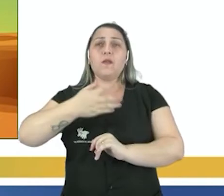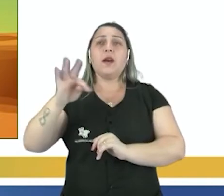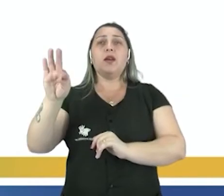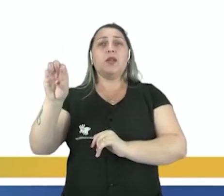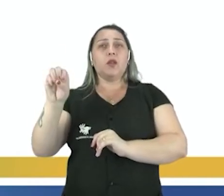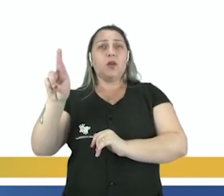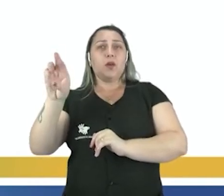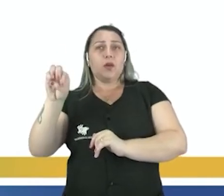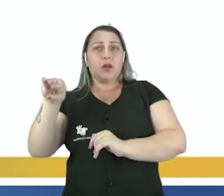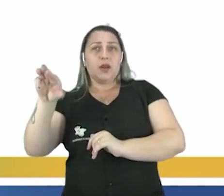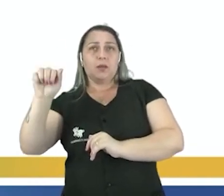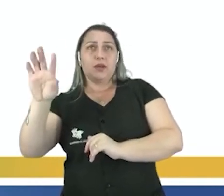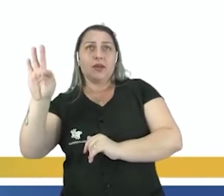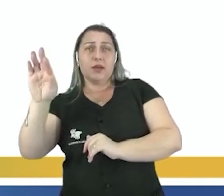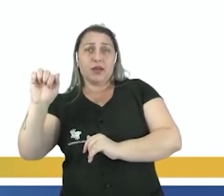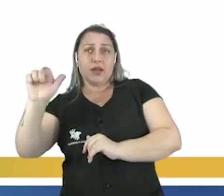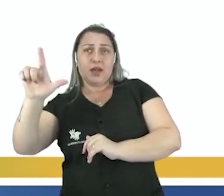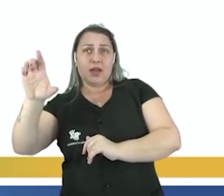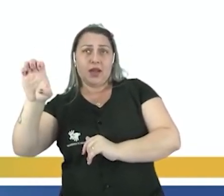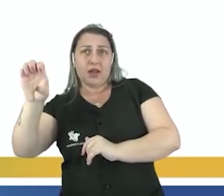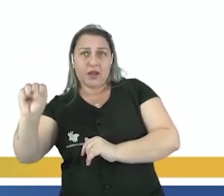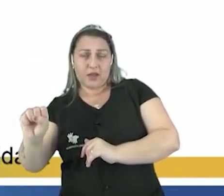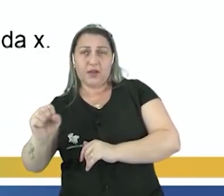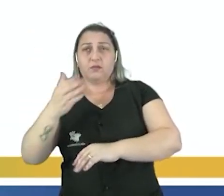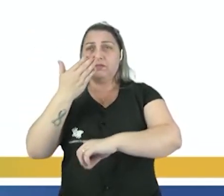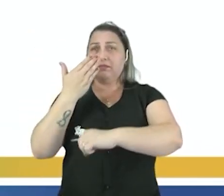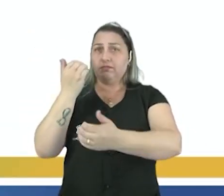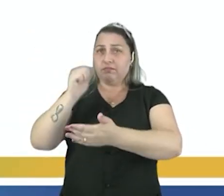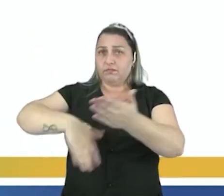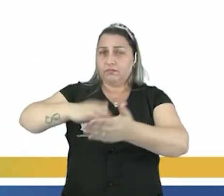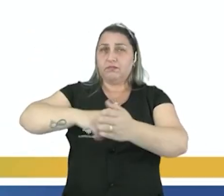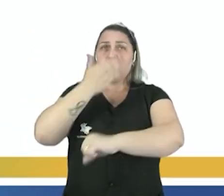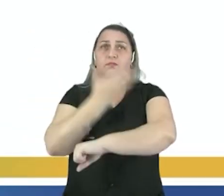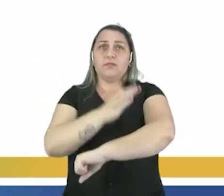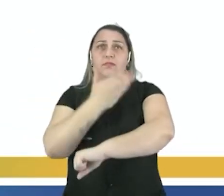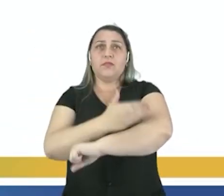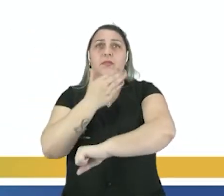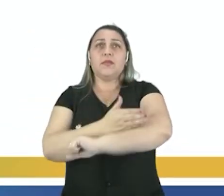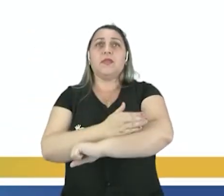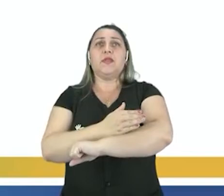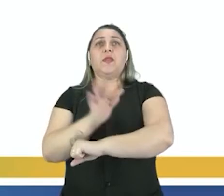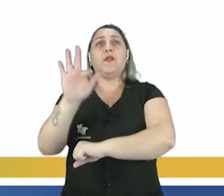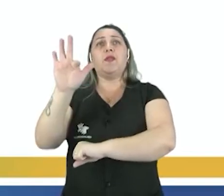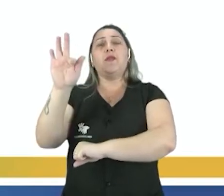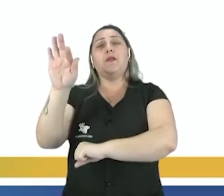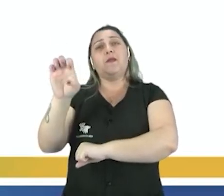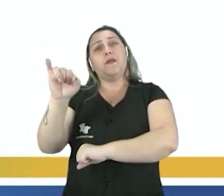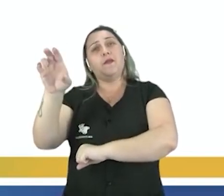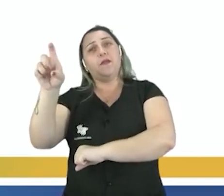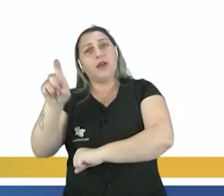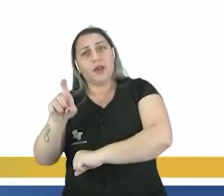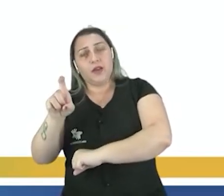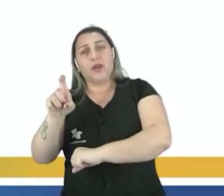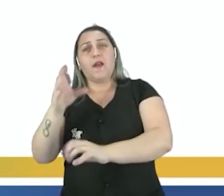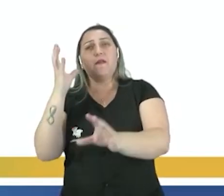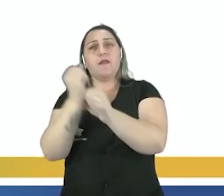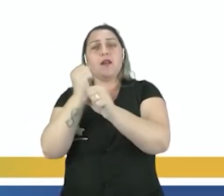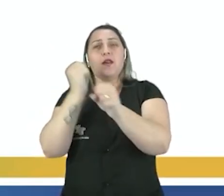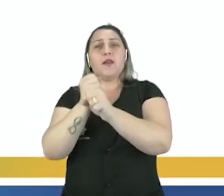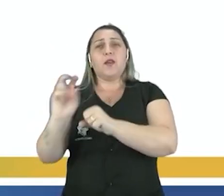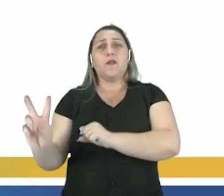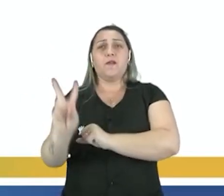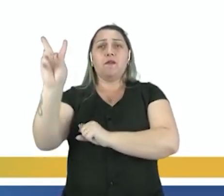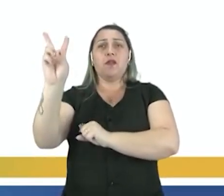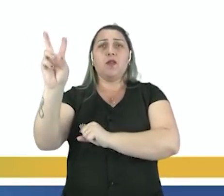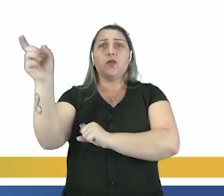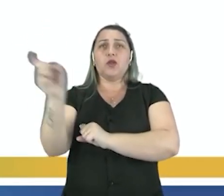Tales. Então vamos fazer um exercício com o teorema de Tales. No feixe de retas paralelas abaixo, calcule o valor da